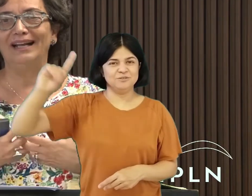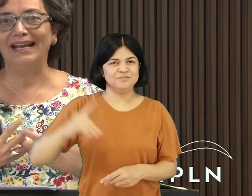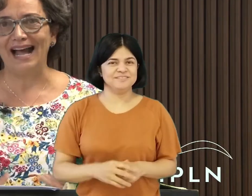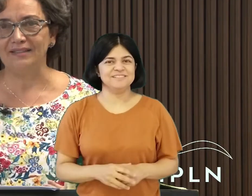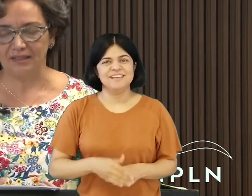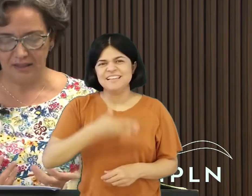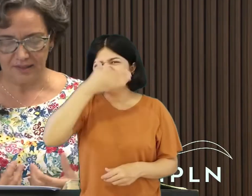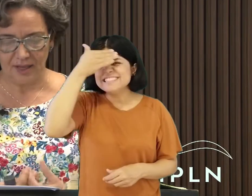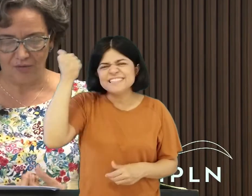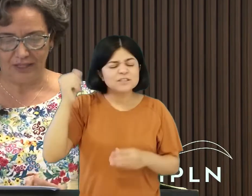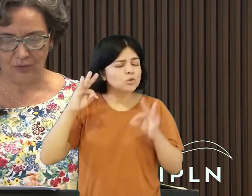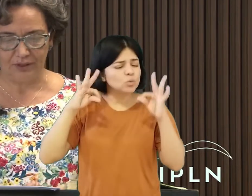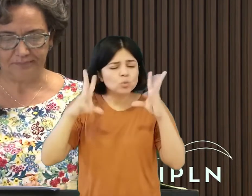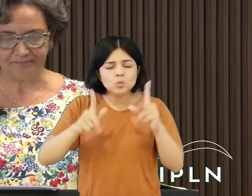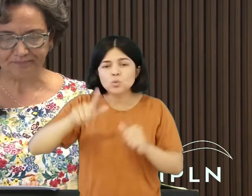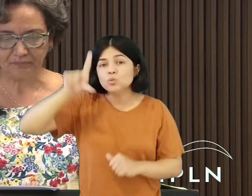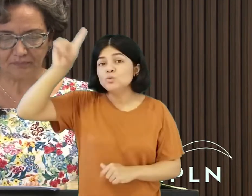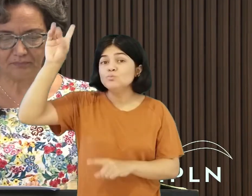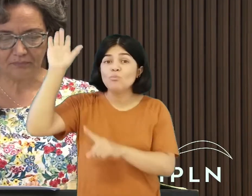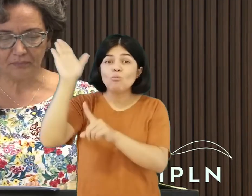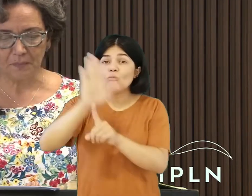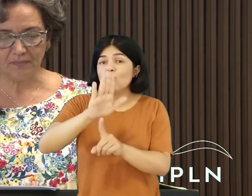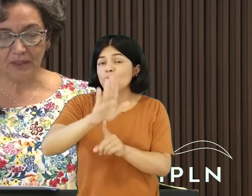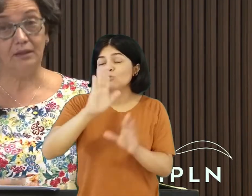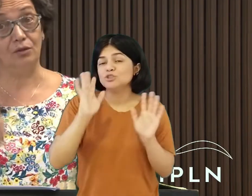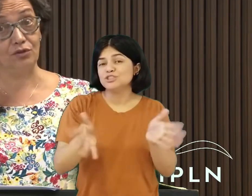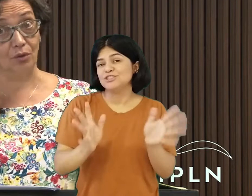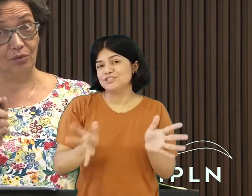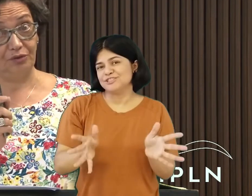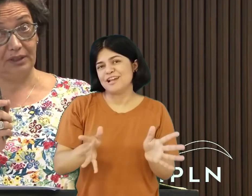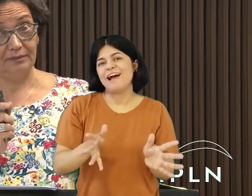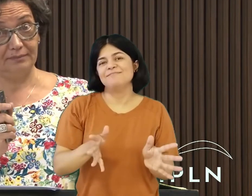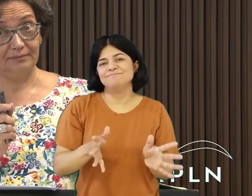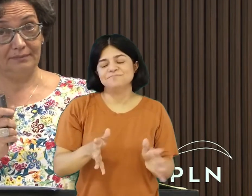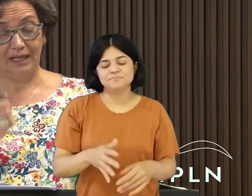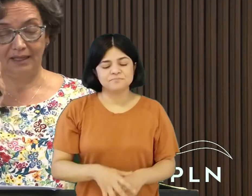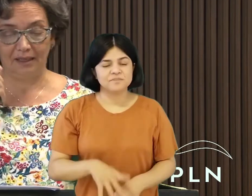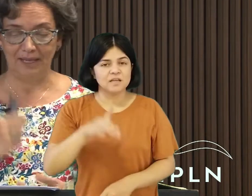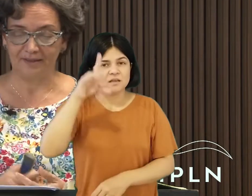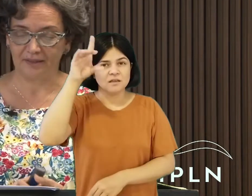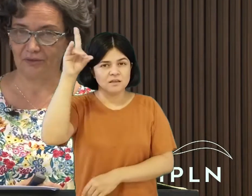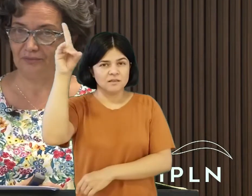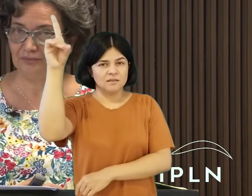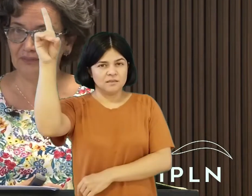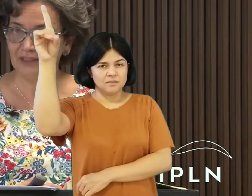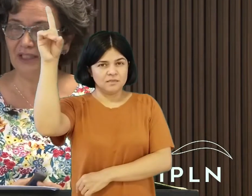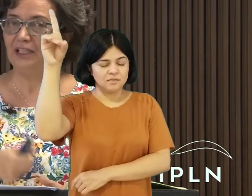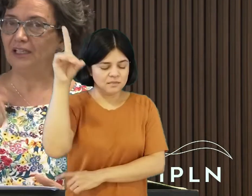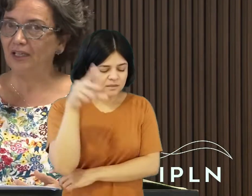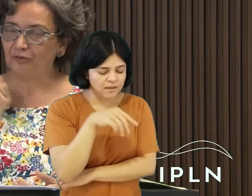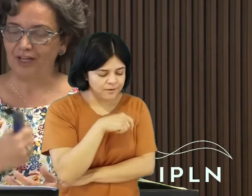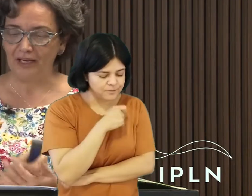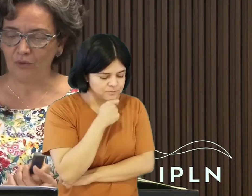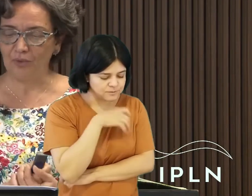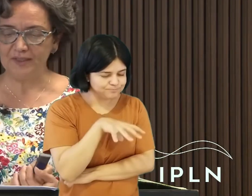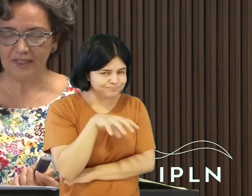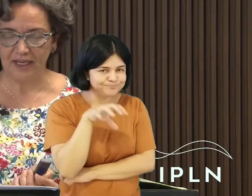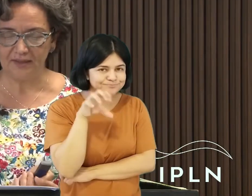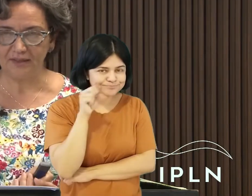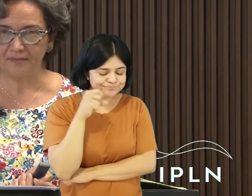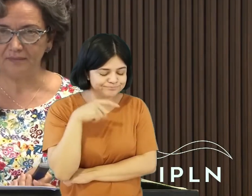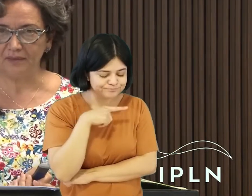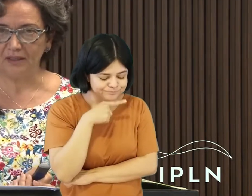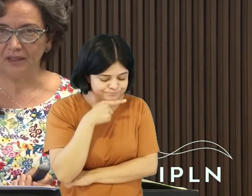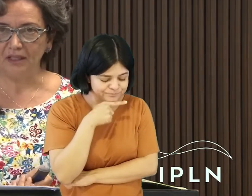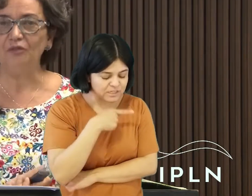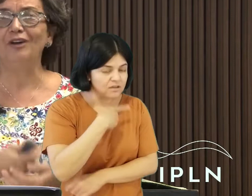sua graça salvadora. Deus ouve a reclamação e fala com